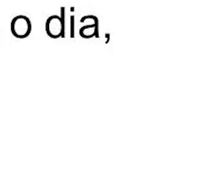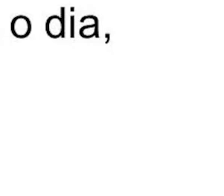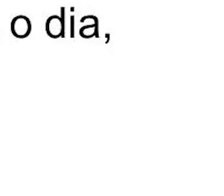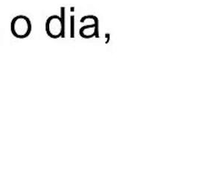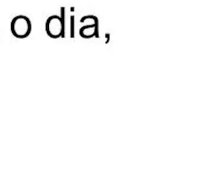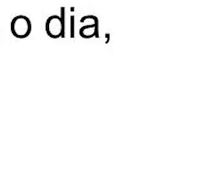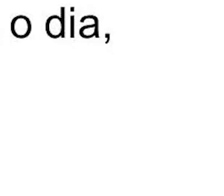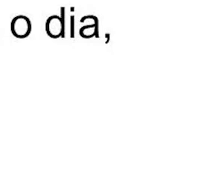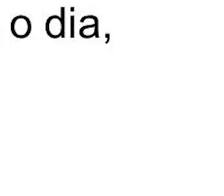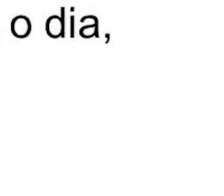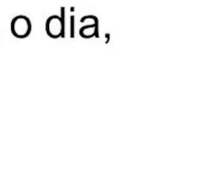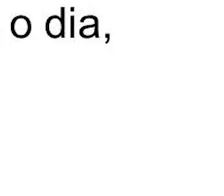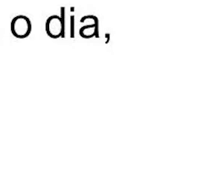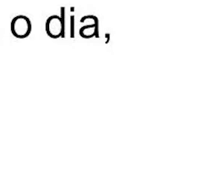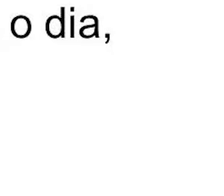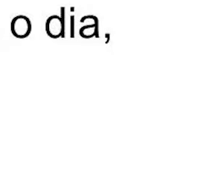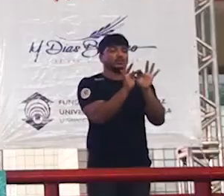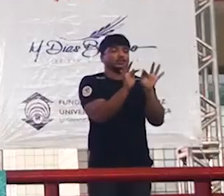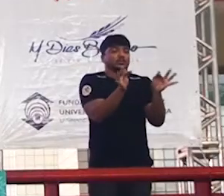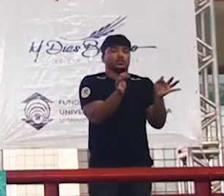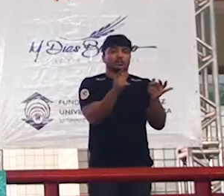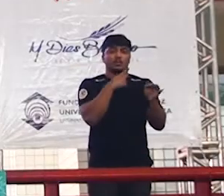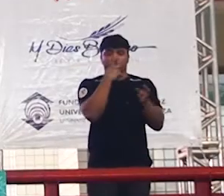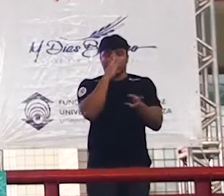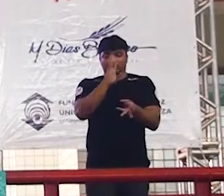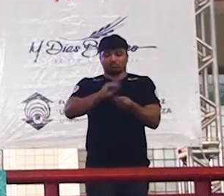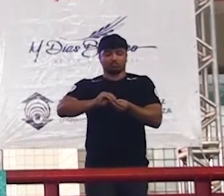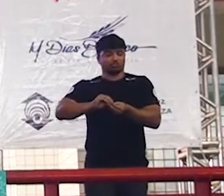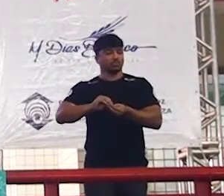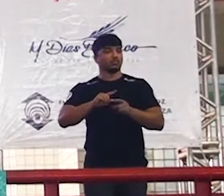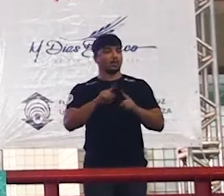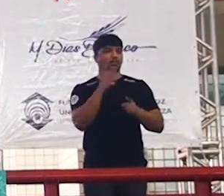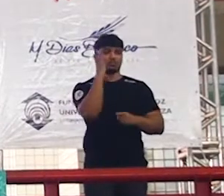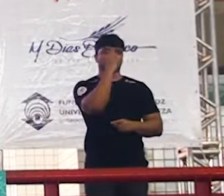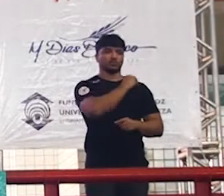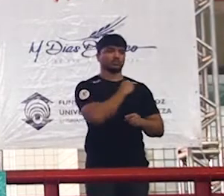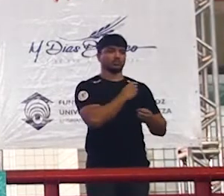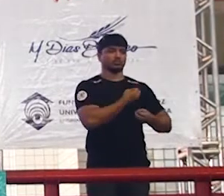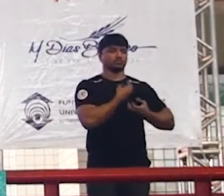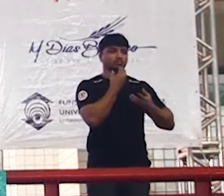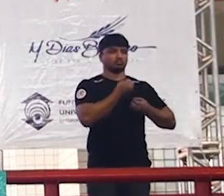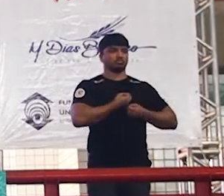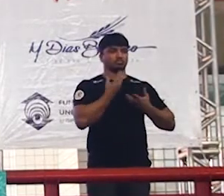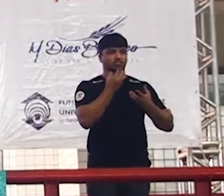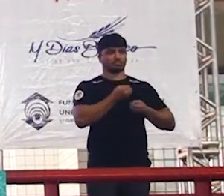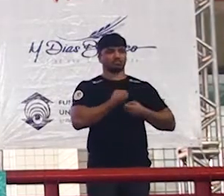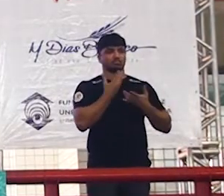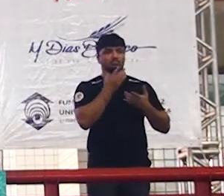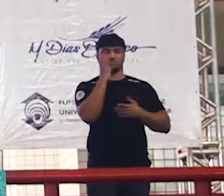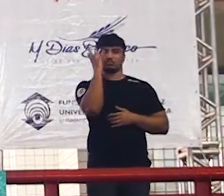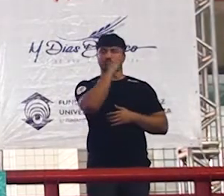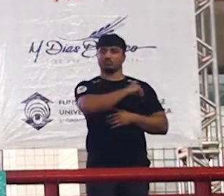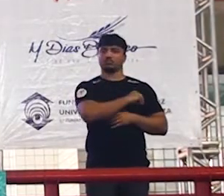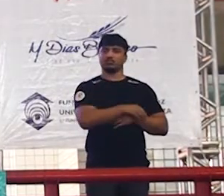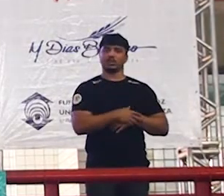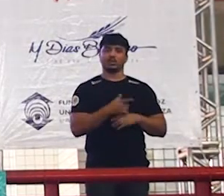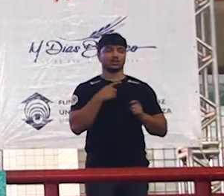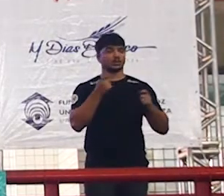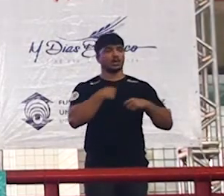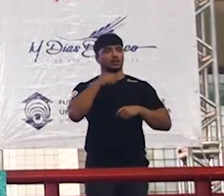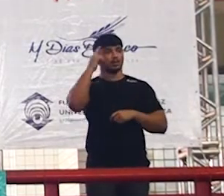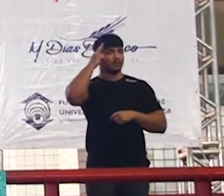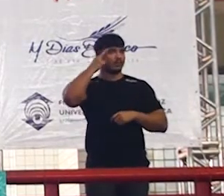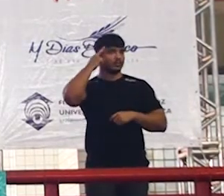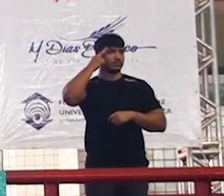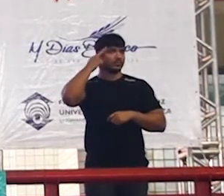que bonito. Simples, curto, mas muito bonito. E que permite uma